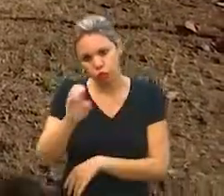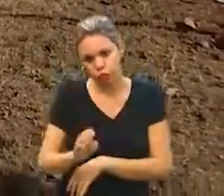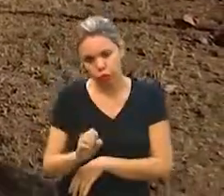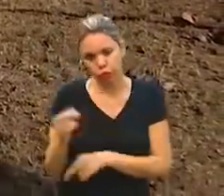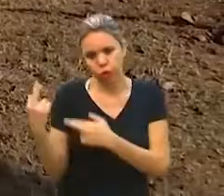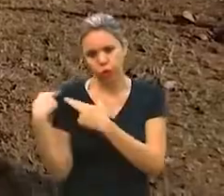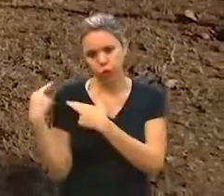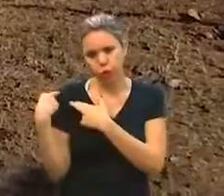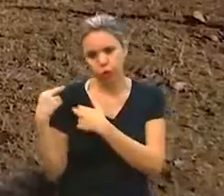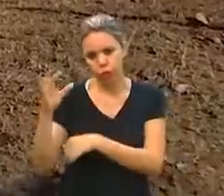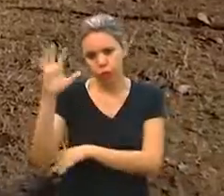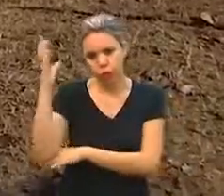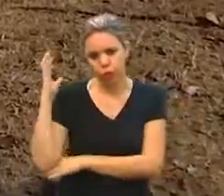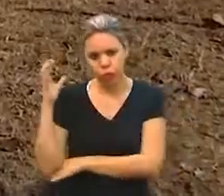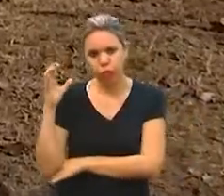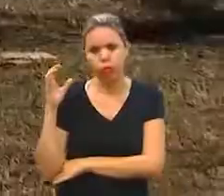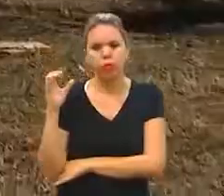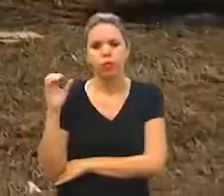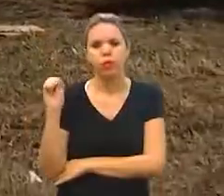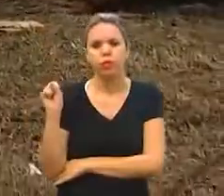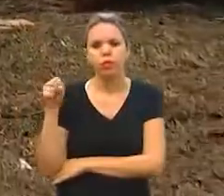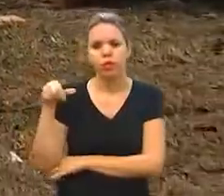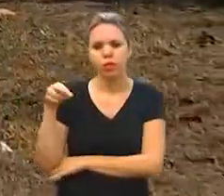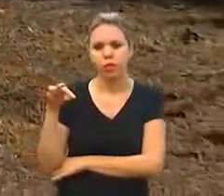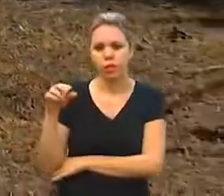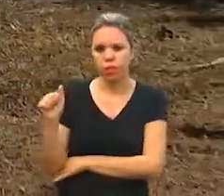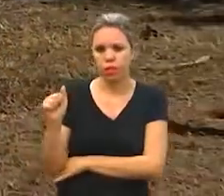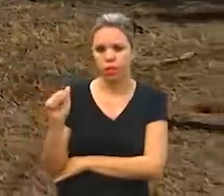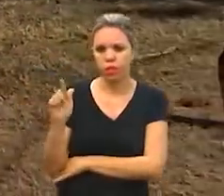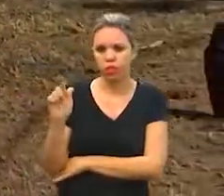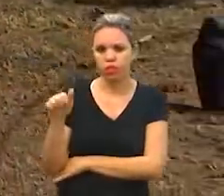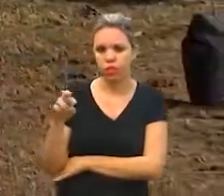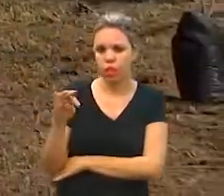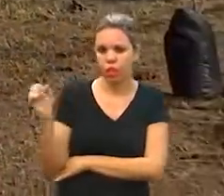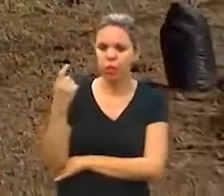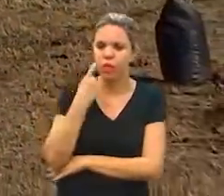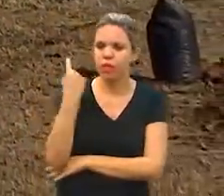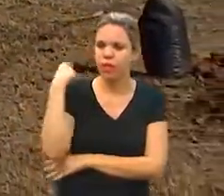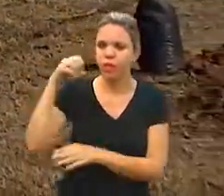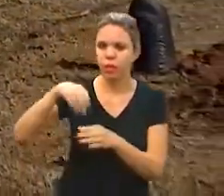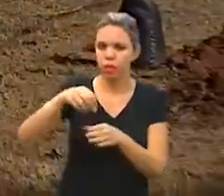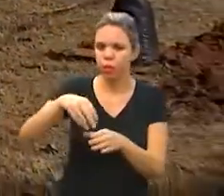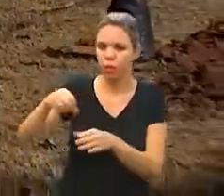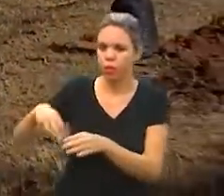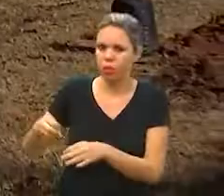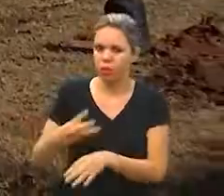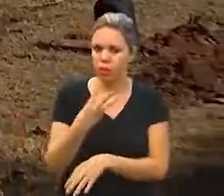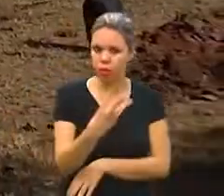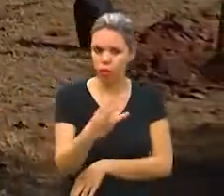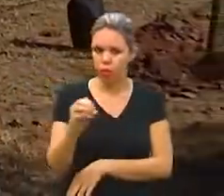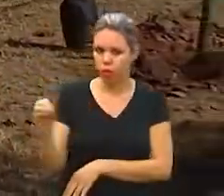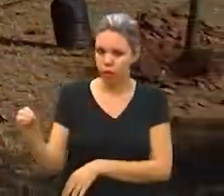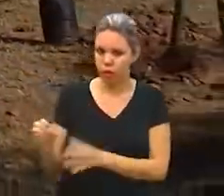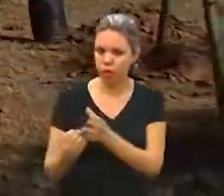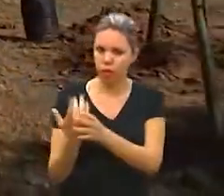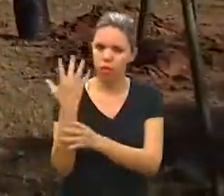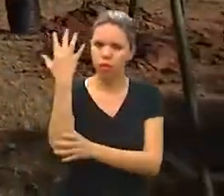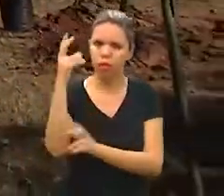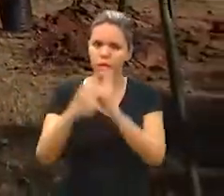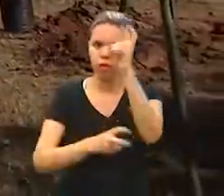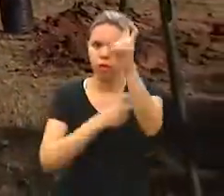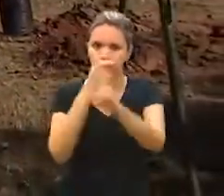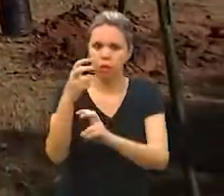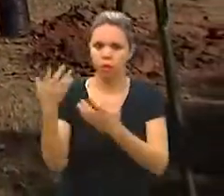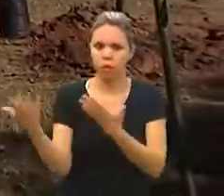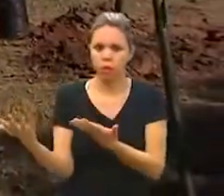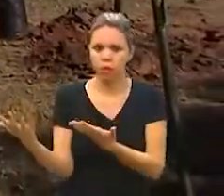Oliveira, responsável pela Mata Santa Genebra, realizaram na última sexta-feira o plantio de 300 espécies nativas no